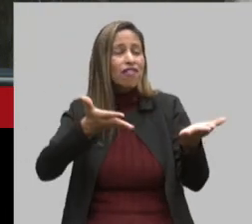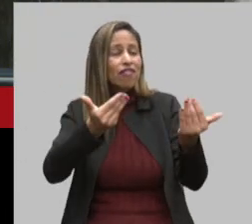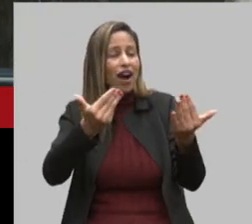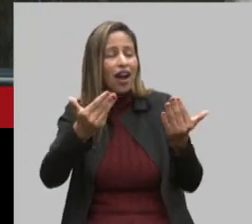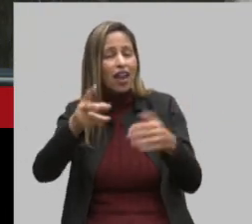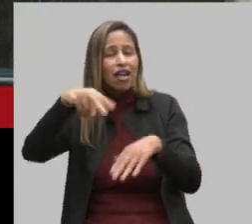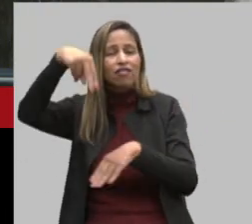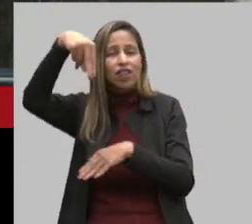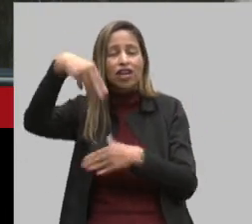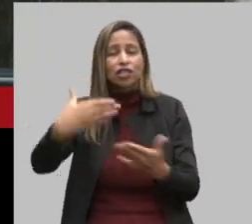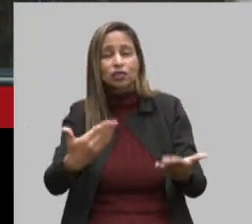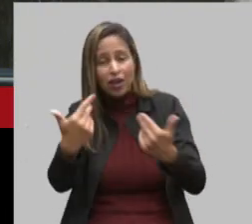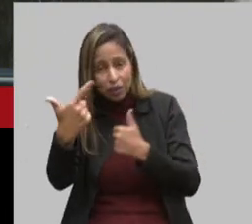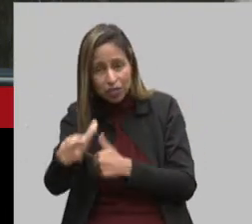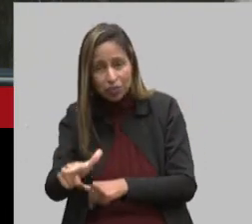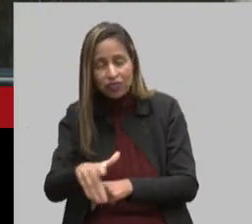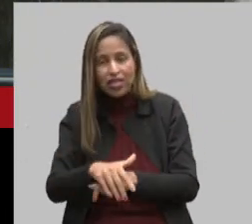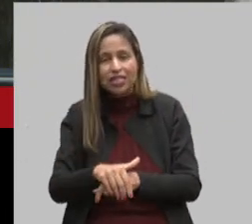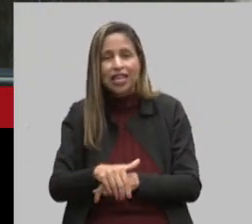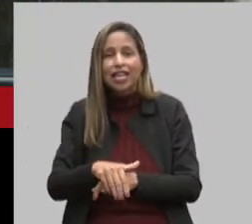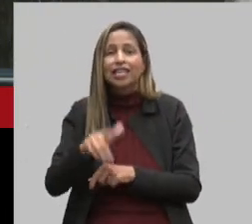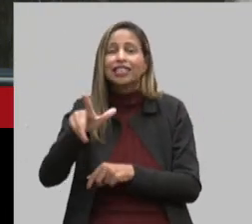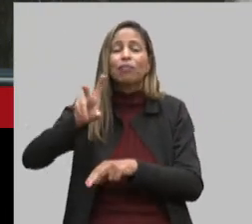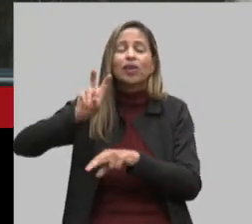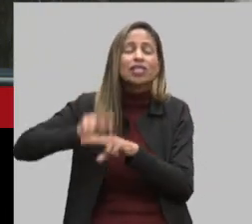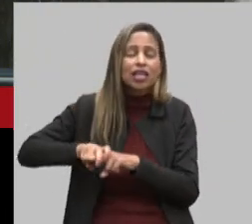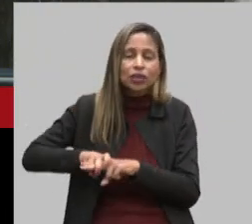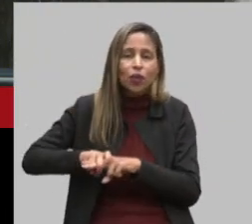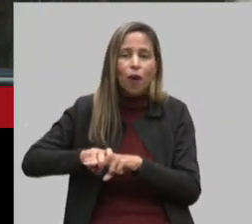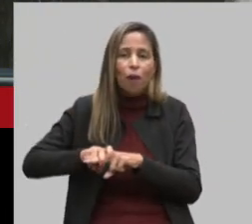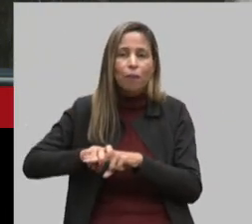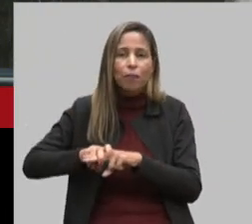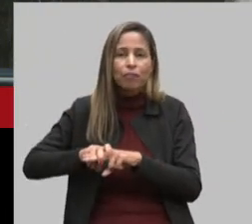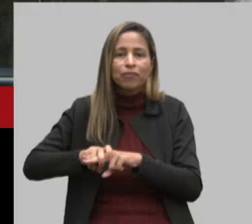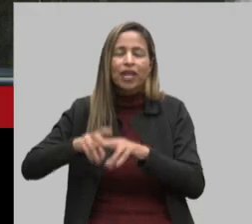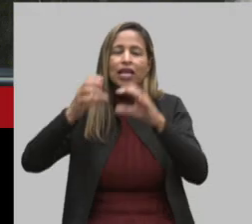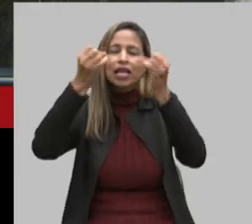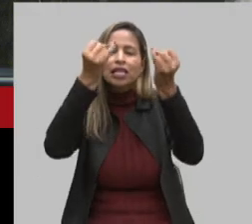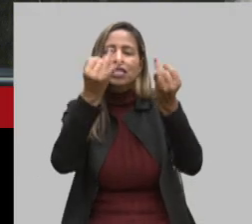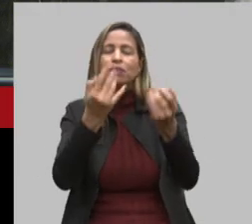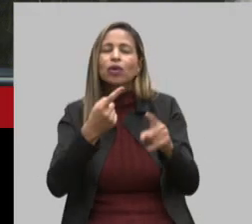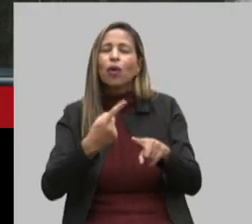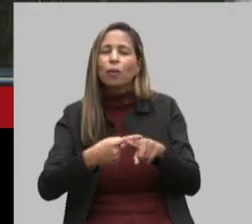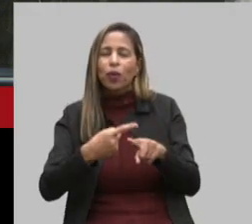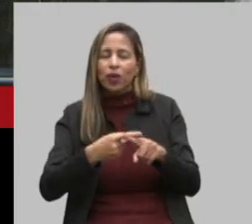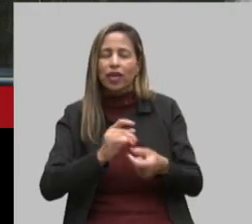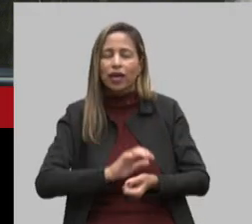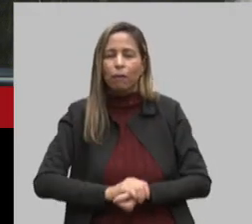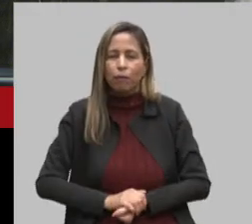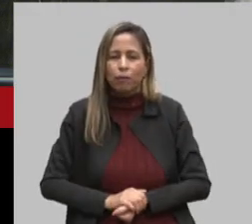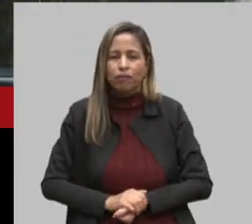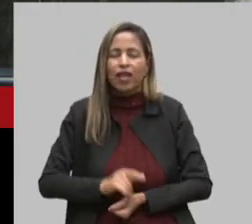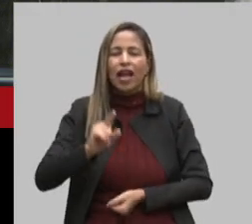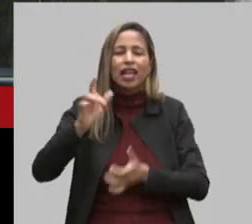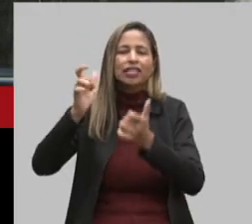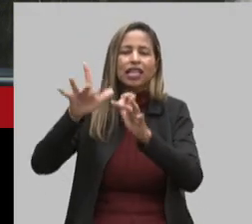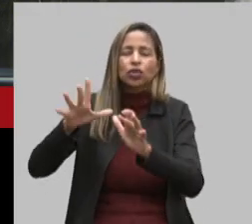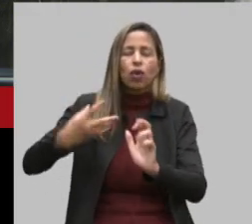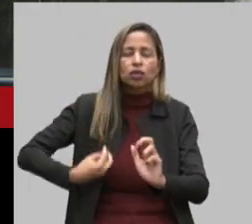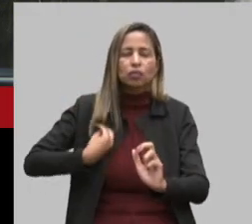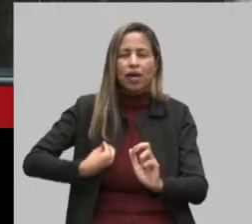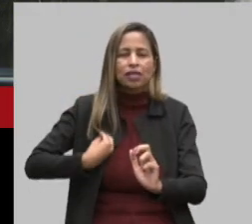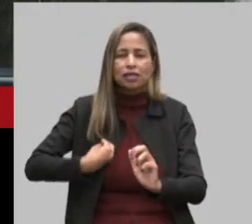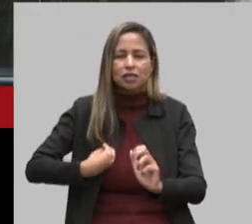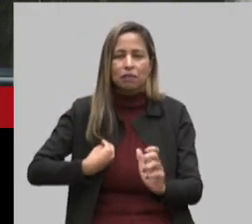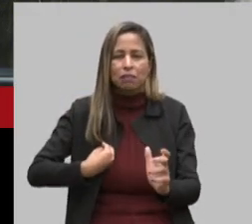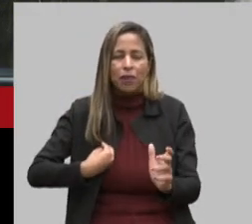tente mais uma vez e depois ele se sentou e ele explicou depois e disse que ele deixou de participar deixou de